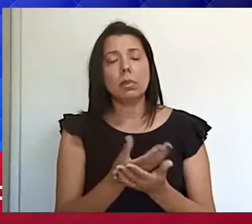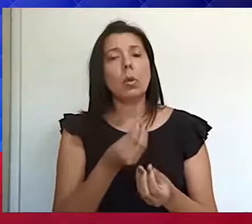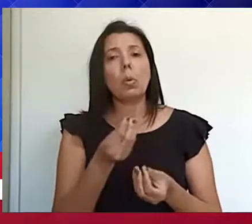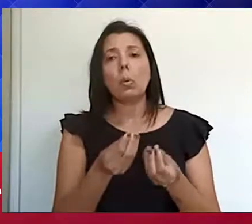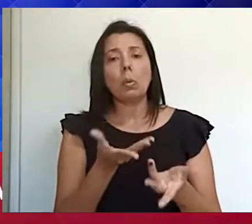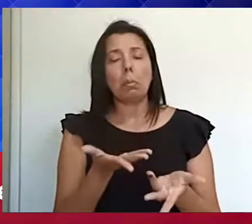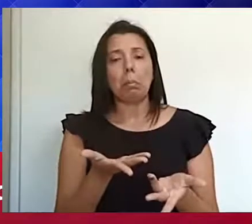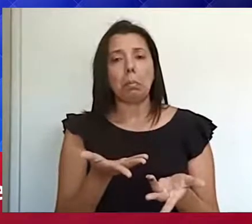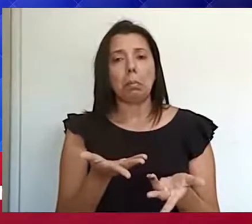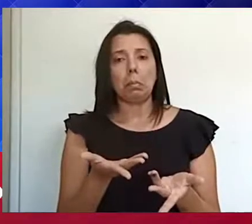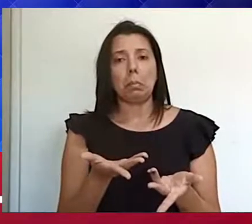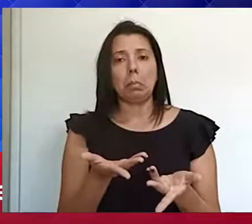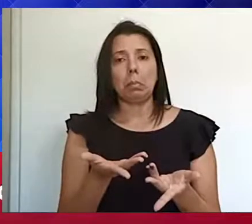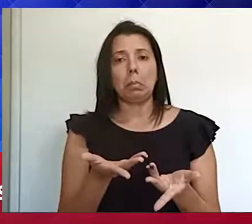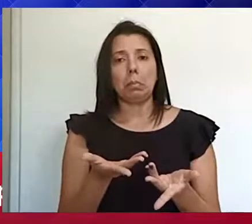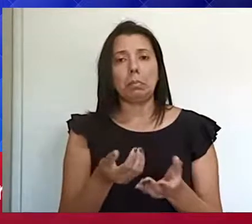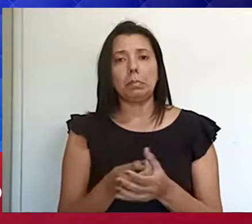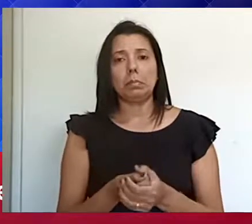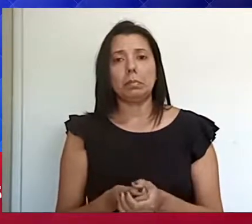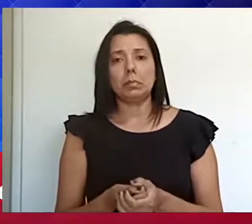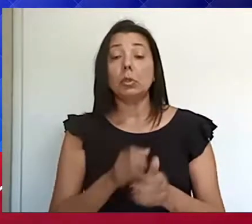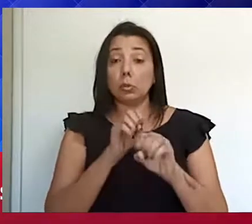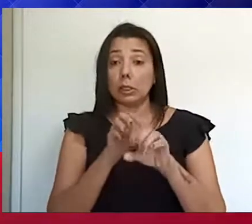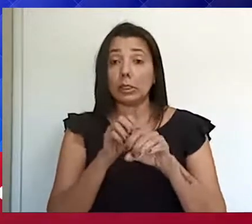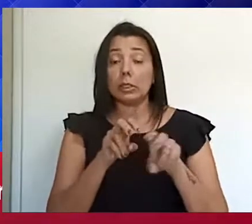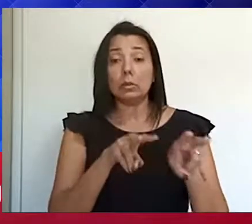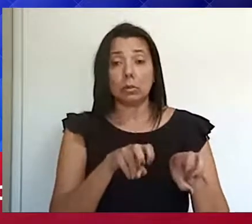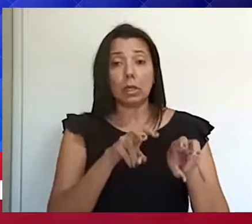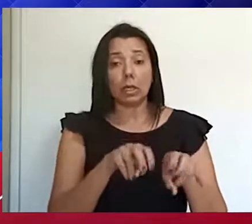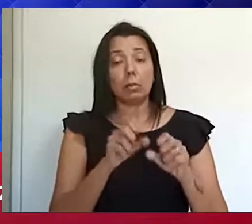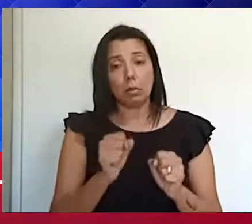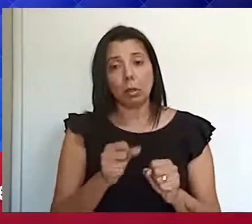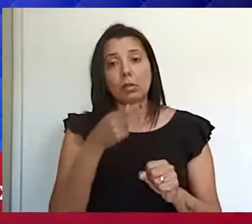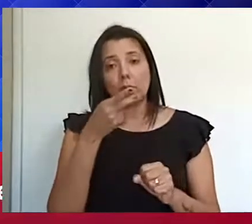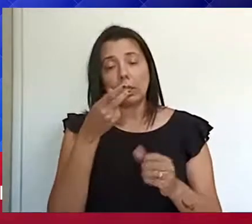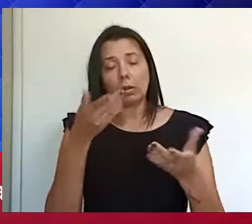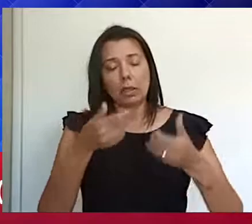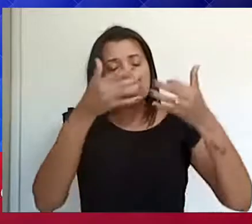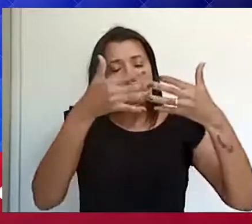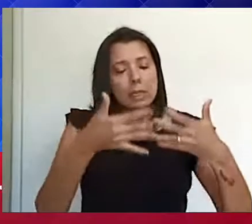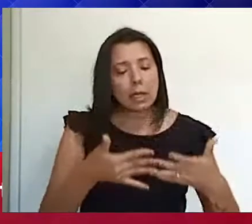na questão da educação do campo? O senhor pode trazer um panorama atual de como é que está se dando?